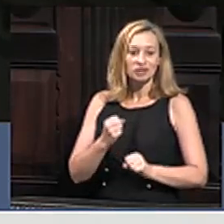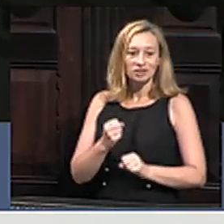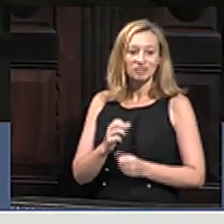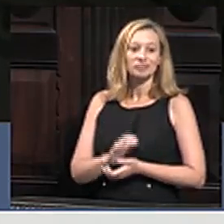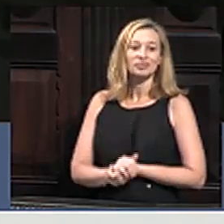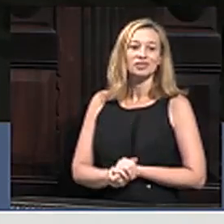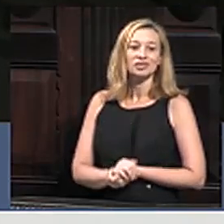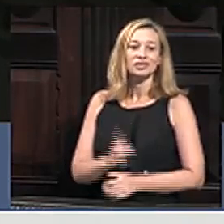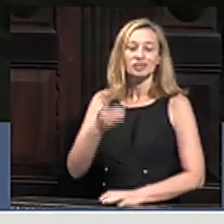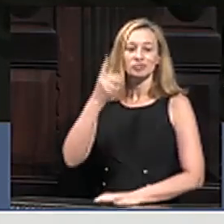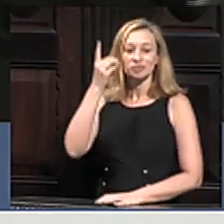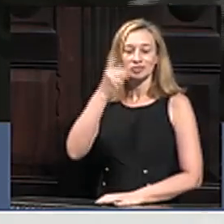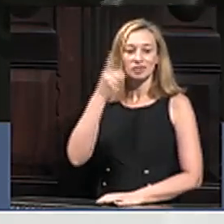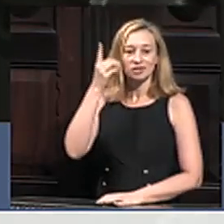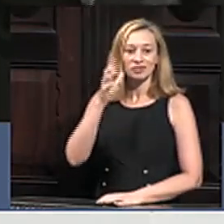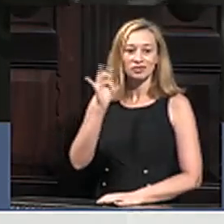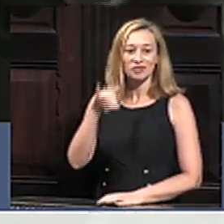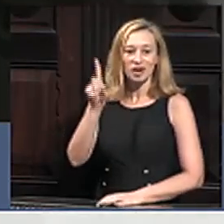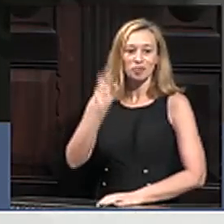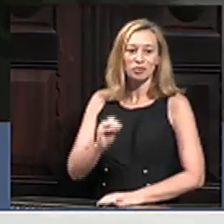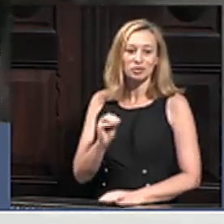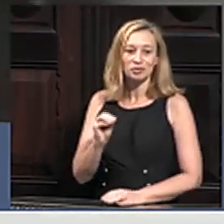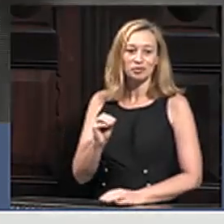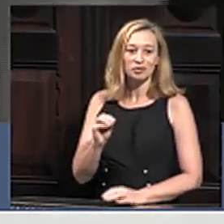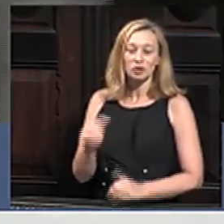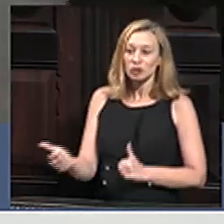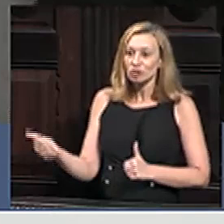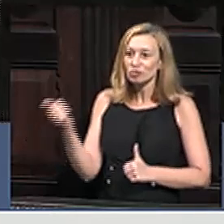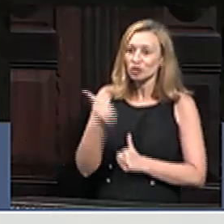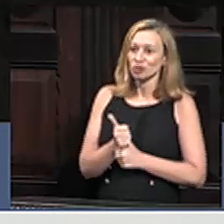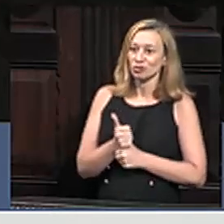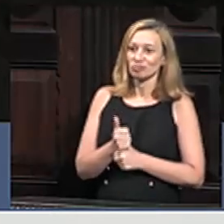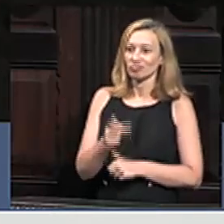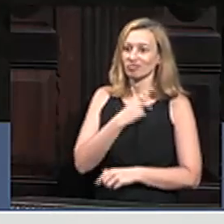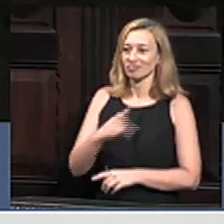Silva tomou a presidência da casa.